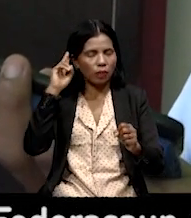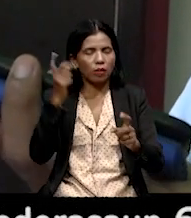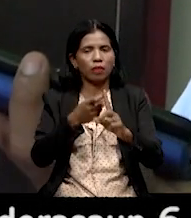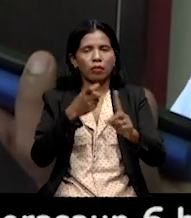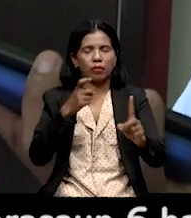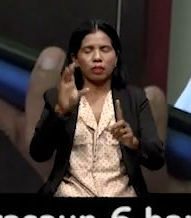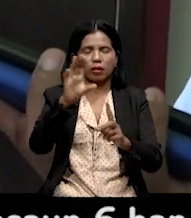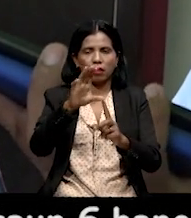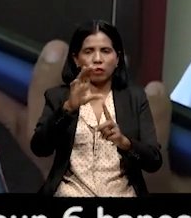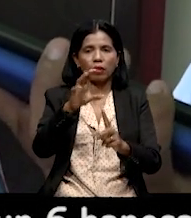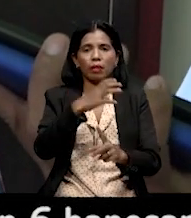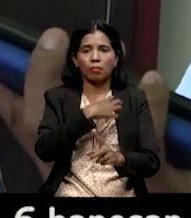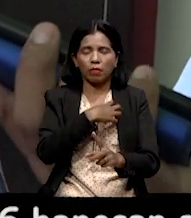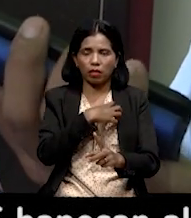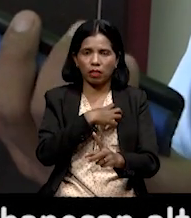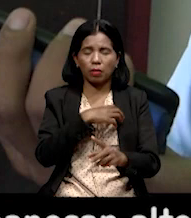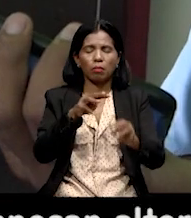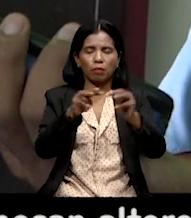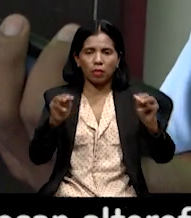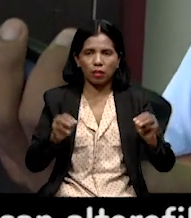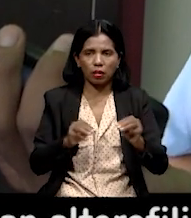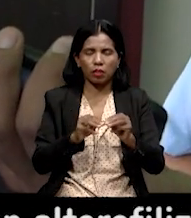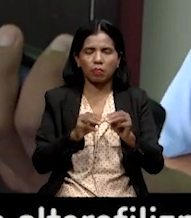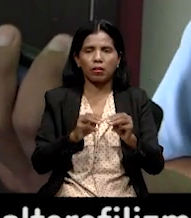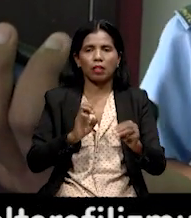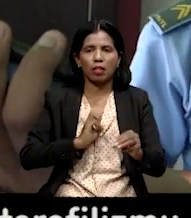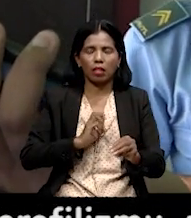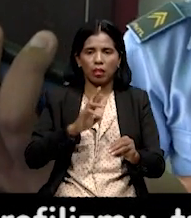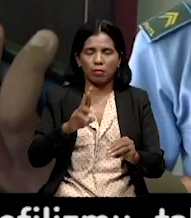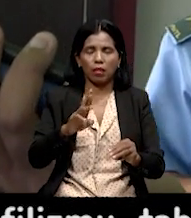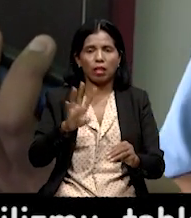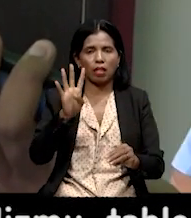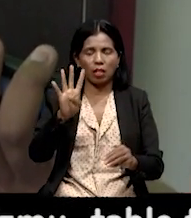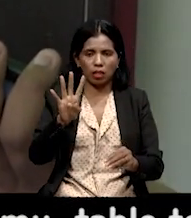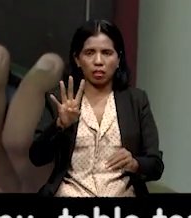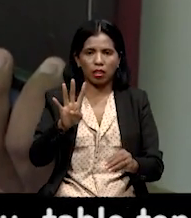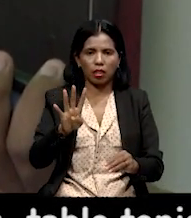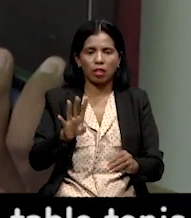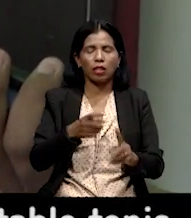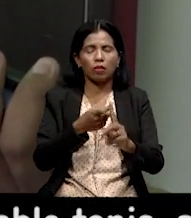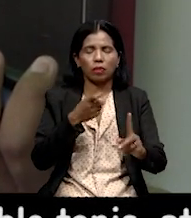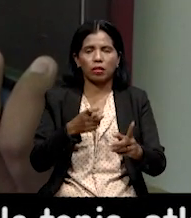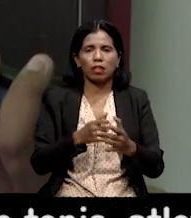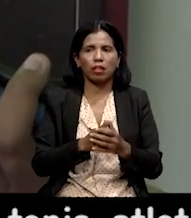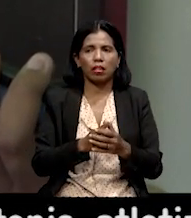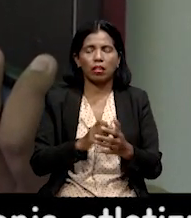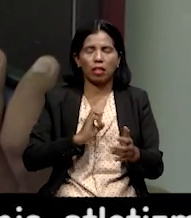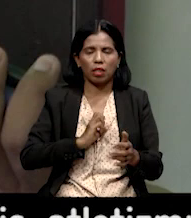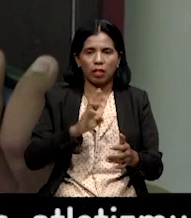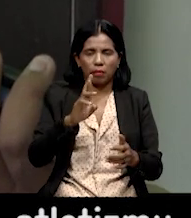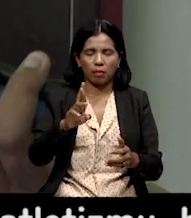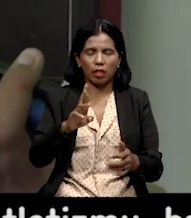komandante munisipu hak. Nebe kumposto usi Ermera Rasik,